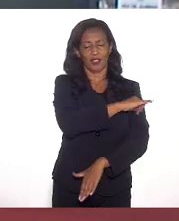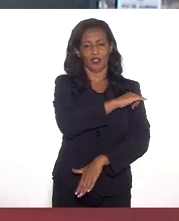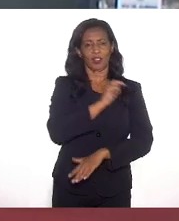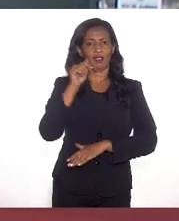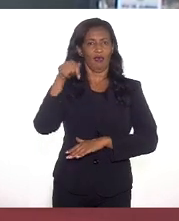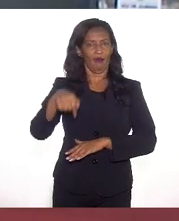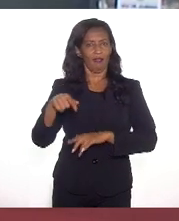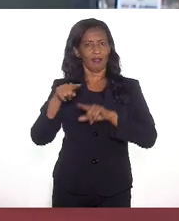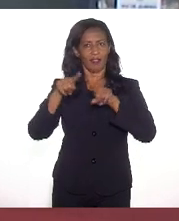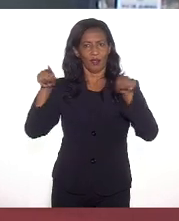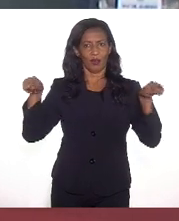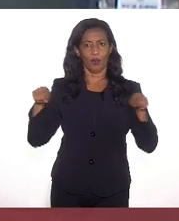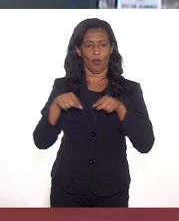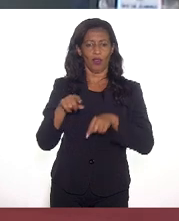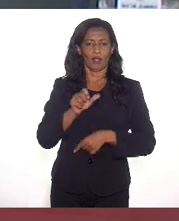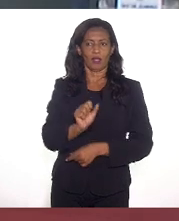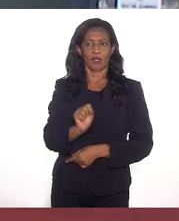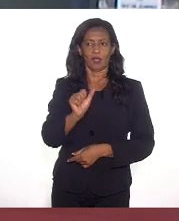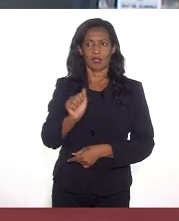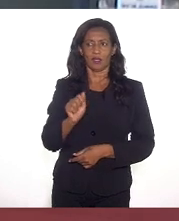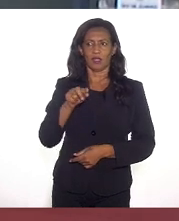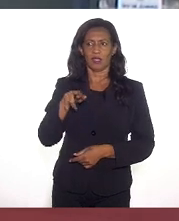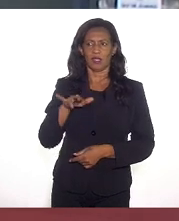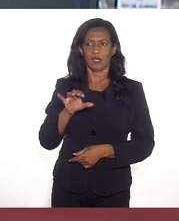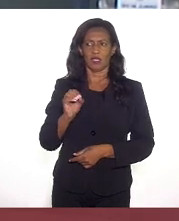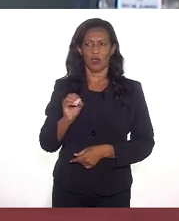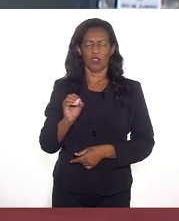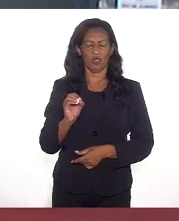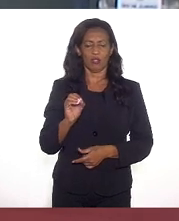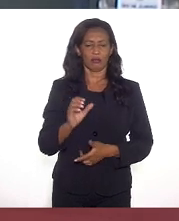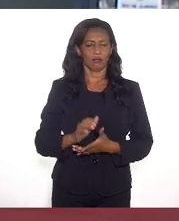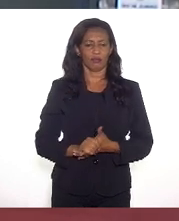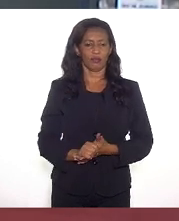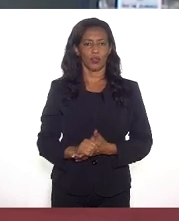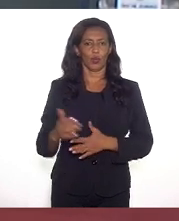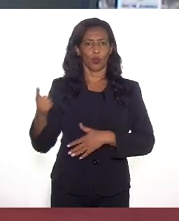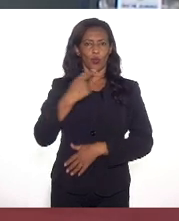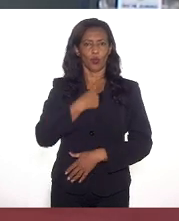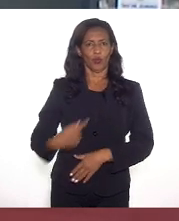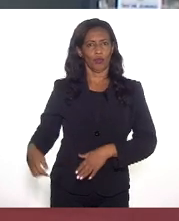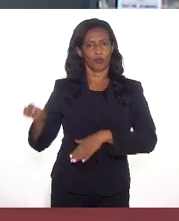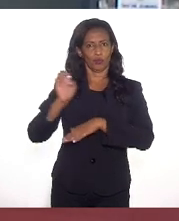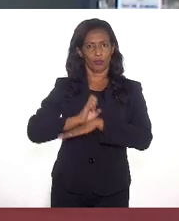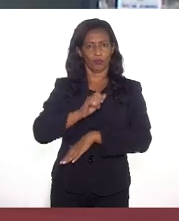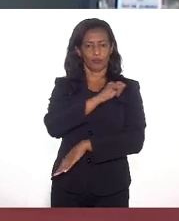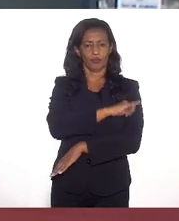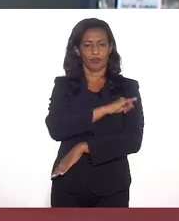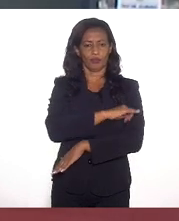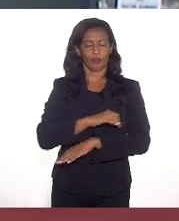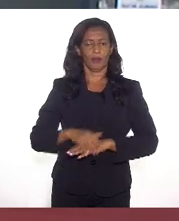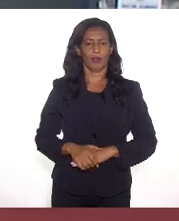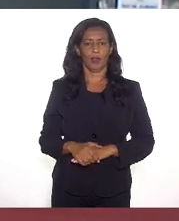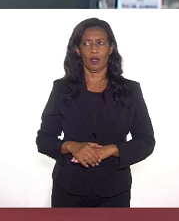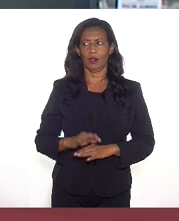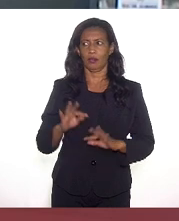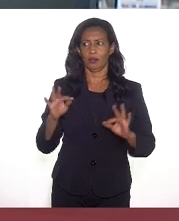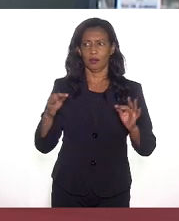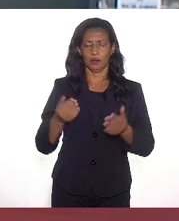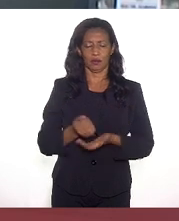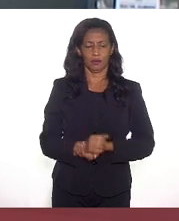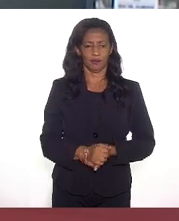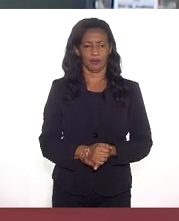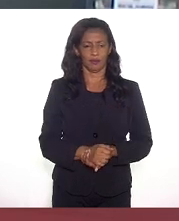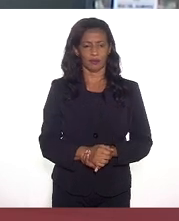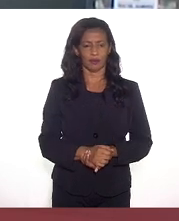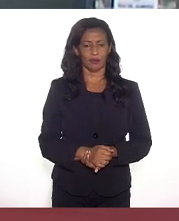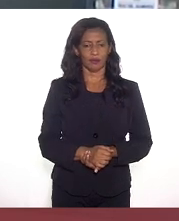de Salgueiro, não é uma mera coincidência. O governo do Estado do Rio de Janeiro, as 12 agremiações do Grupo Especial